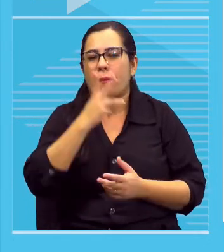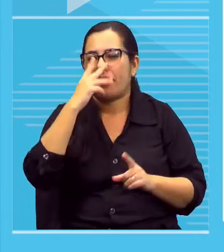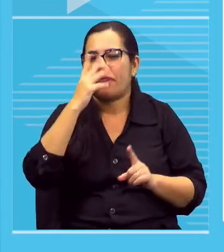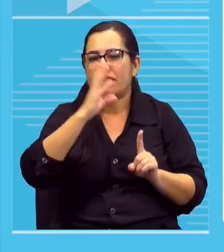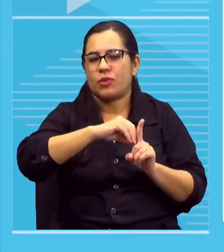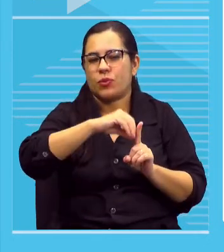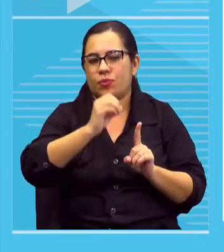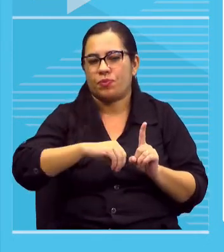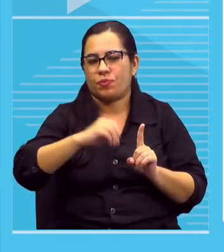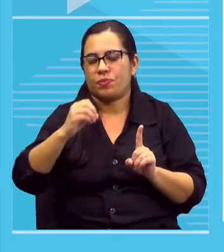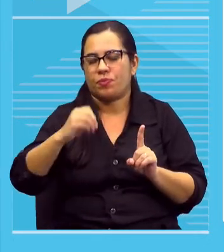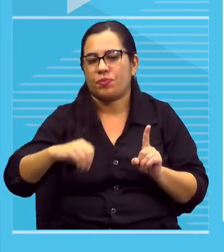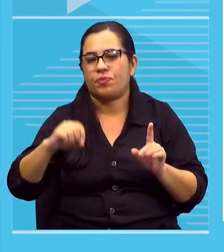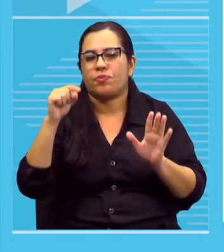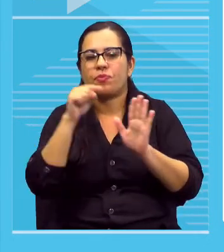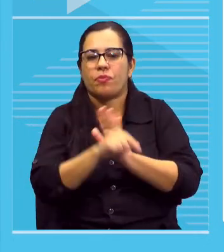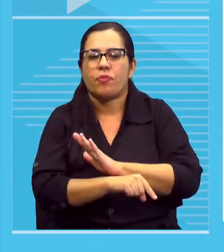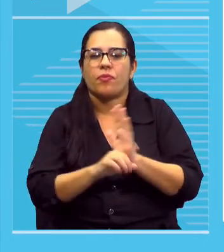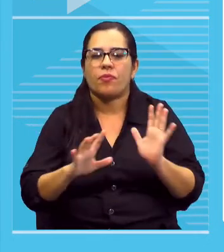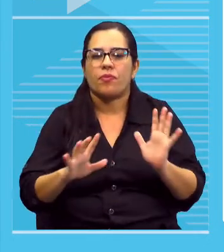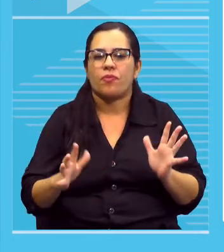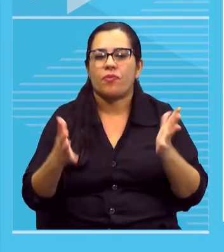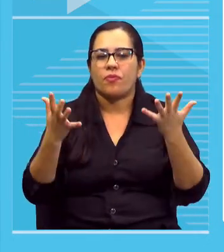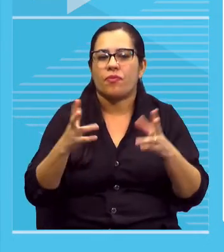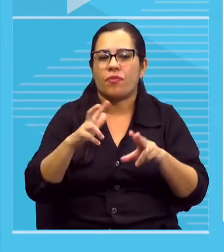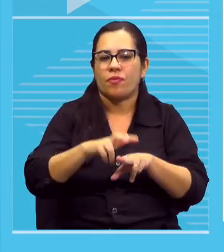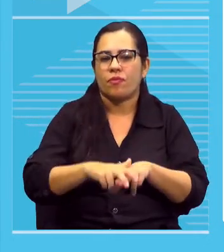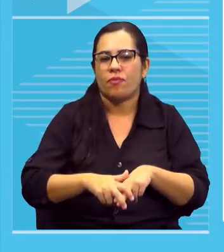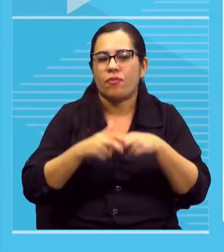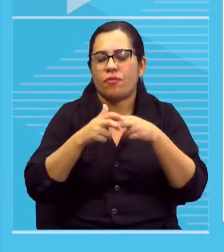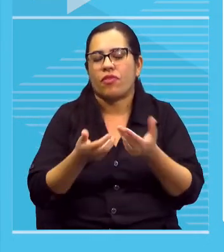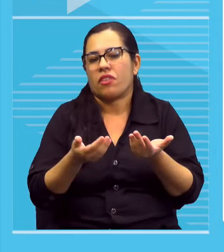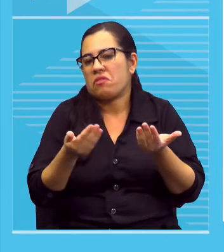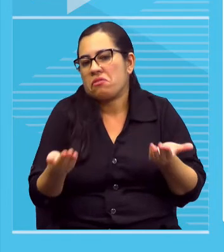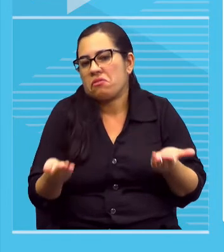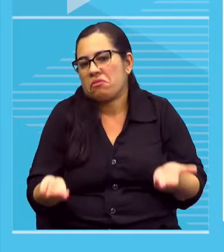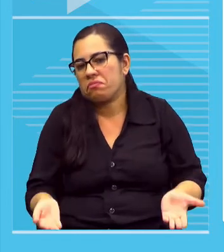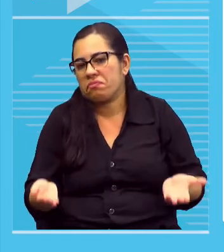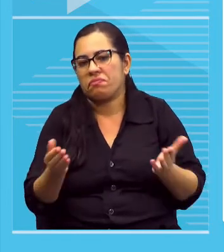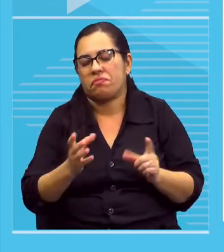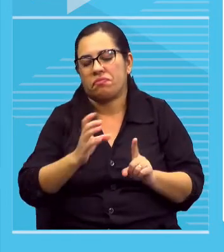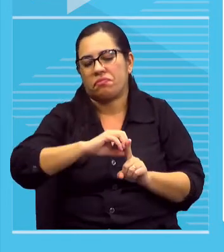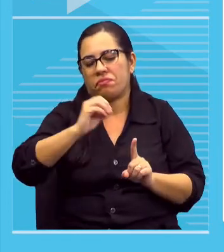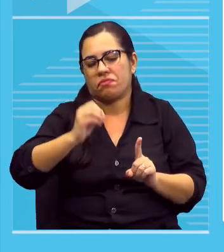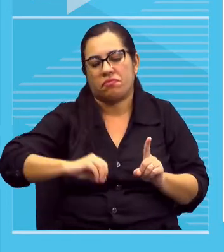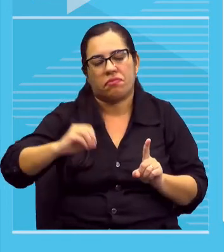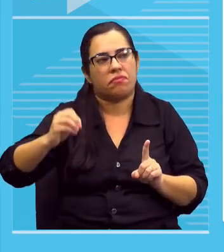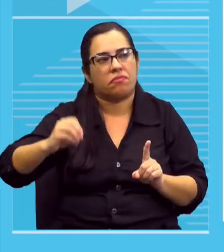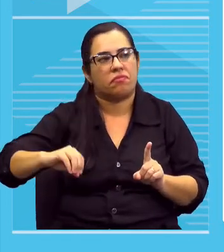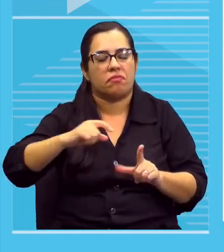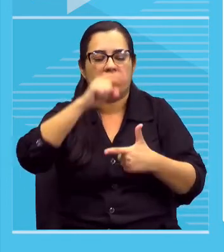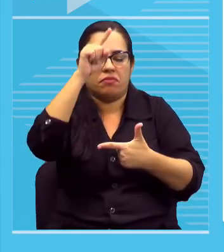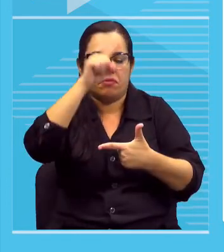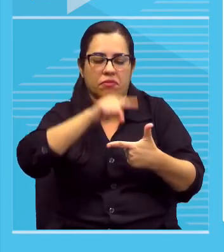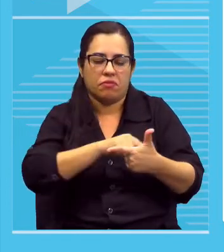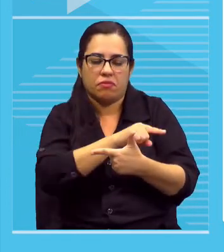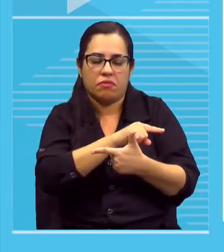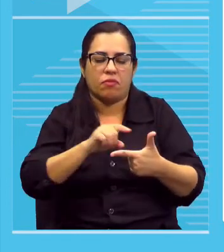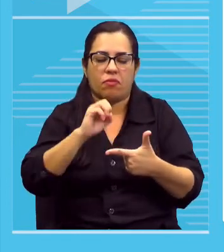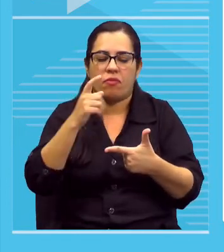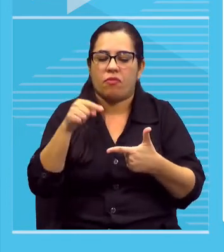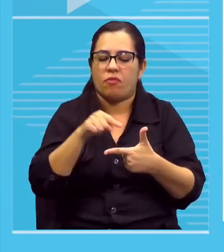onda aí ele pergunta o que que acontece dependendo da onda é chamada de função seno ou função